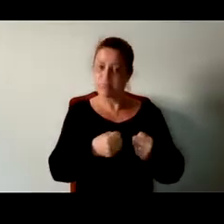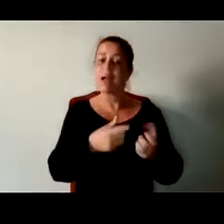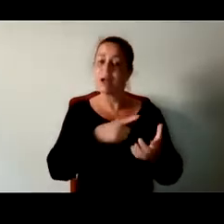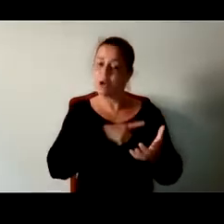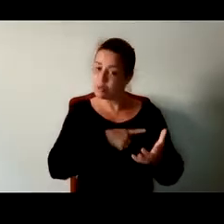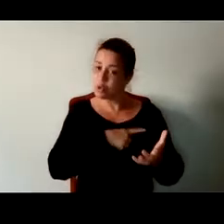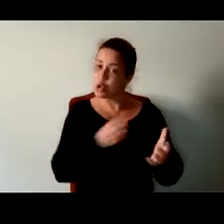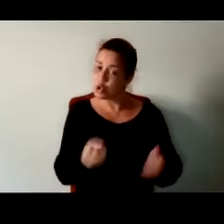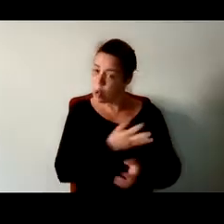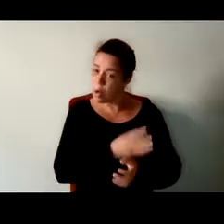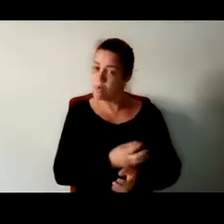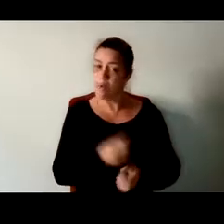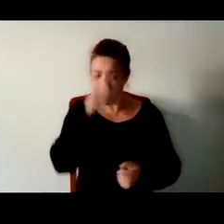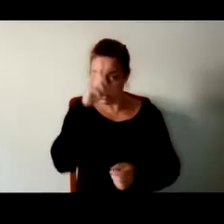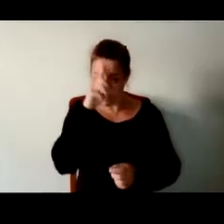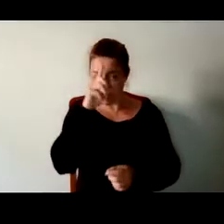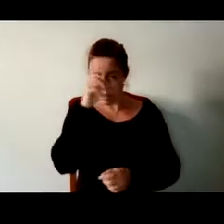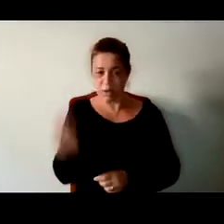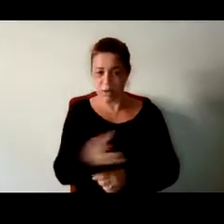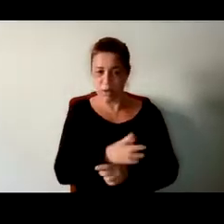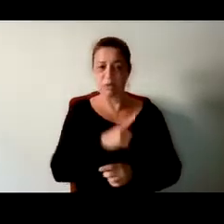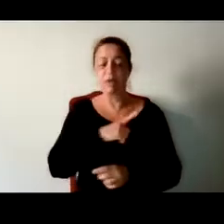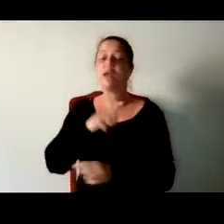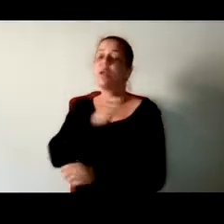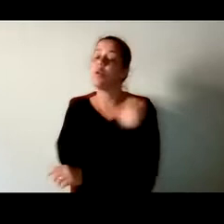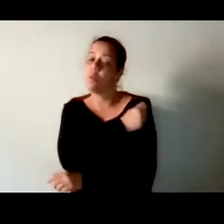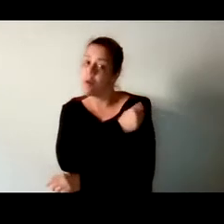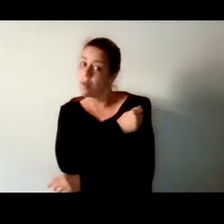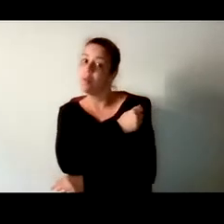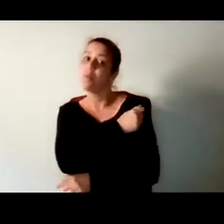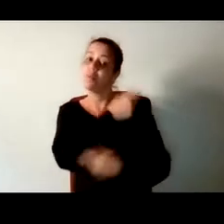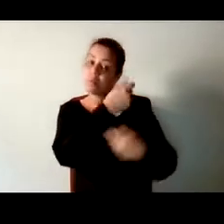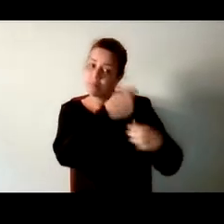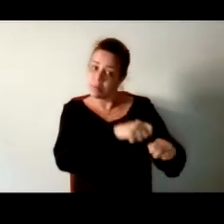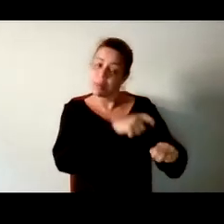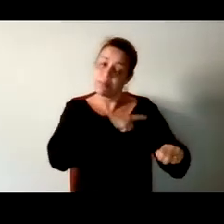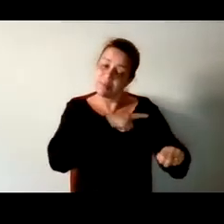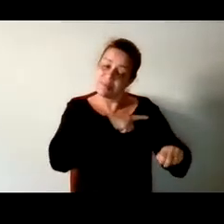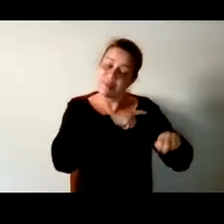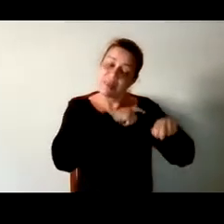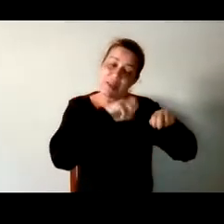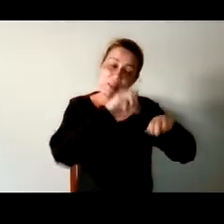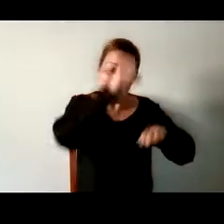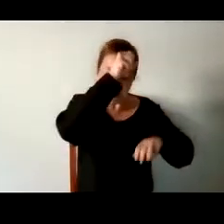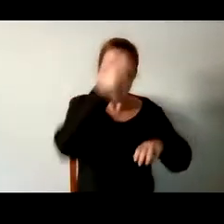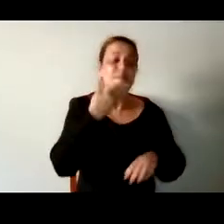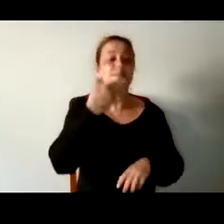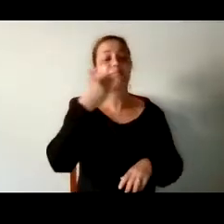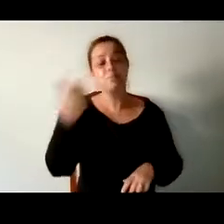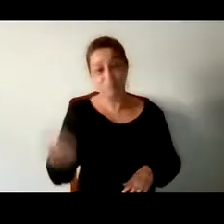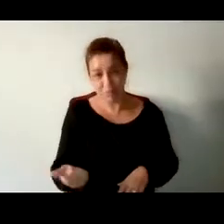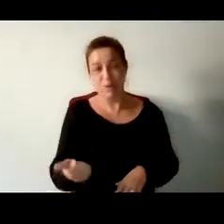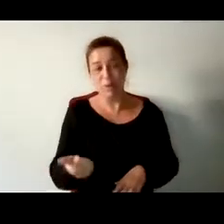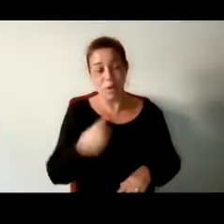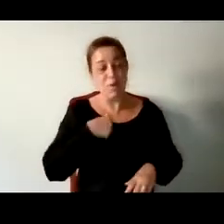poder fazer com que o estudante ele tem um melhor ensino e aprendizagem, para que ele se sinta